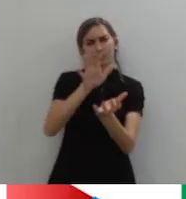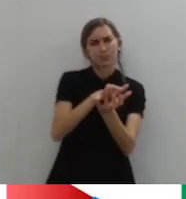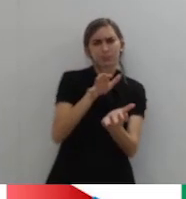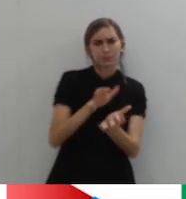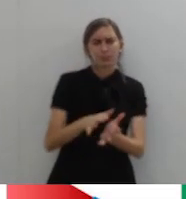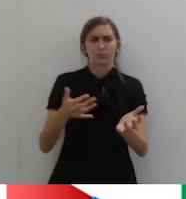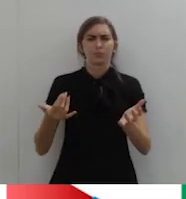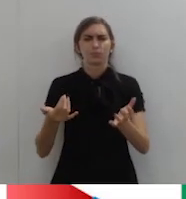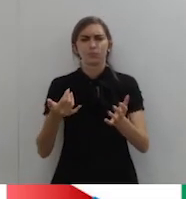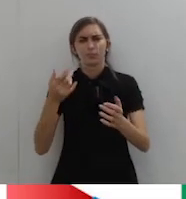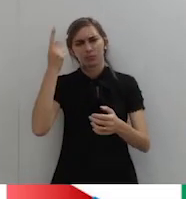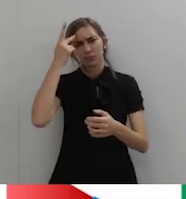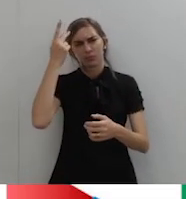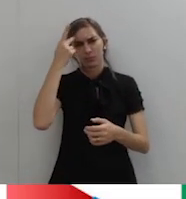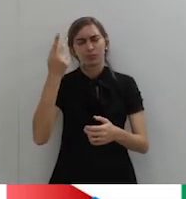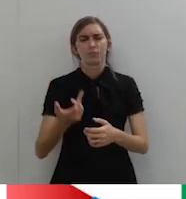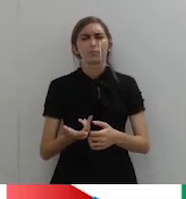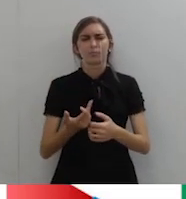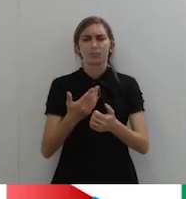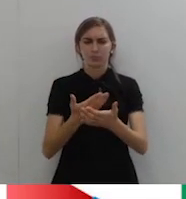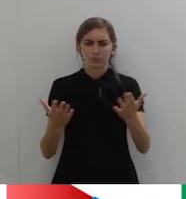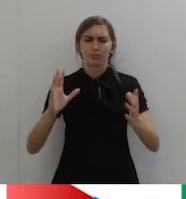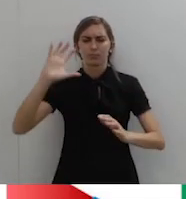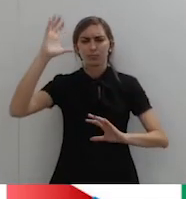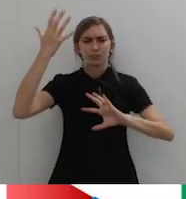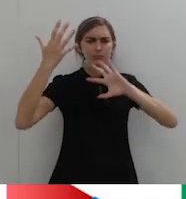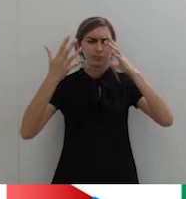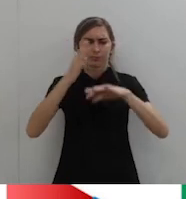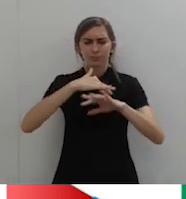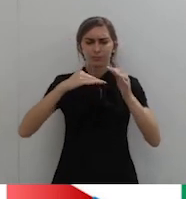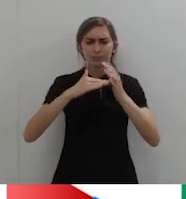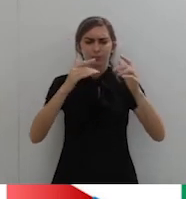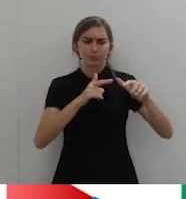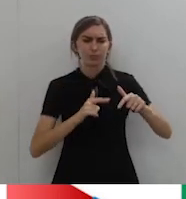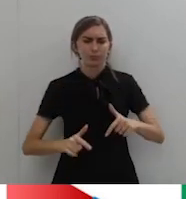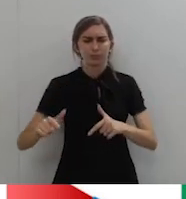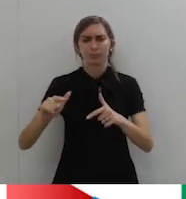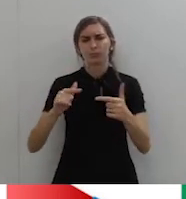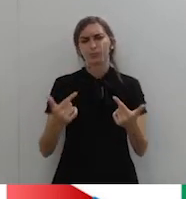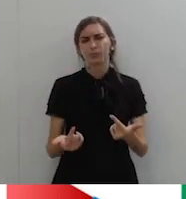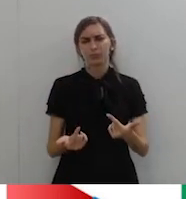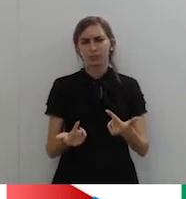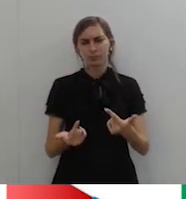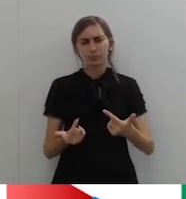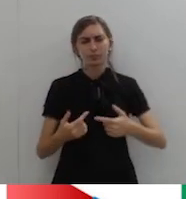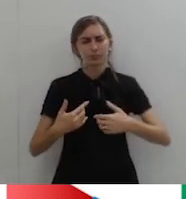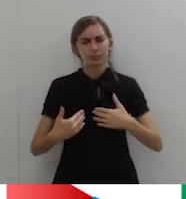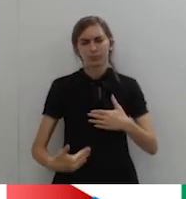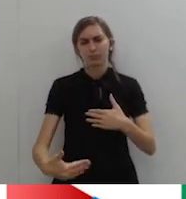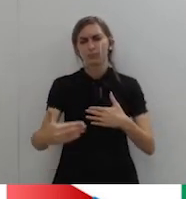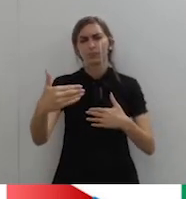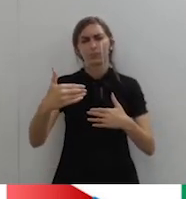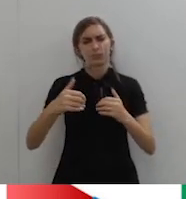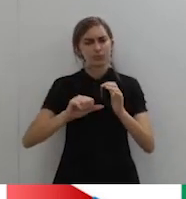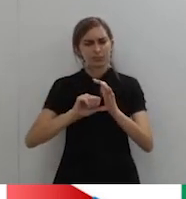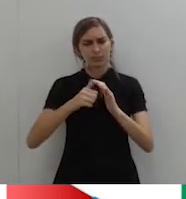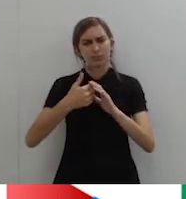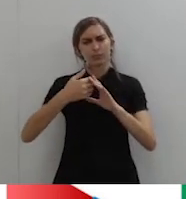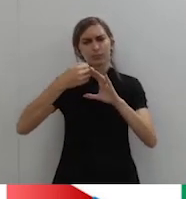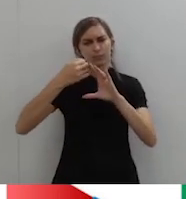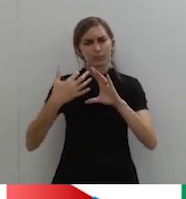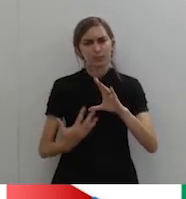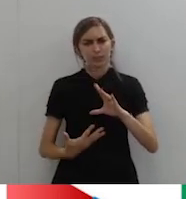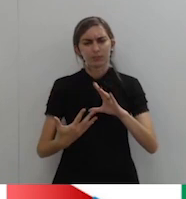Pernambuco, Rio Grande do Sul, São Paulo, independente disso, vai acontecer em todos os locais. Então, vamos lá para a primeira